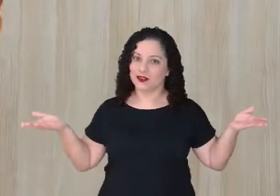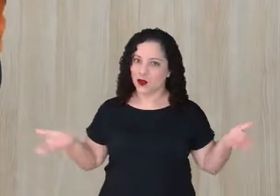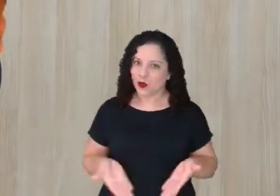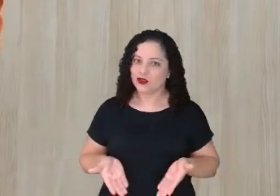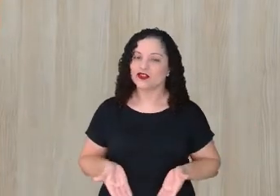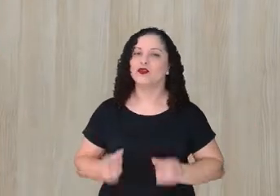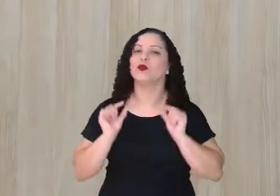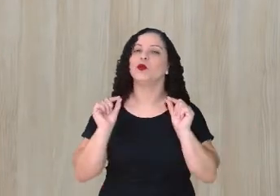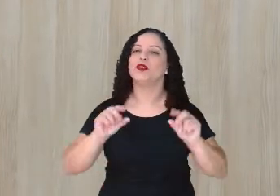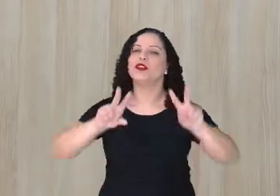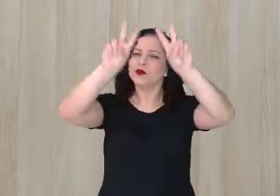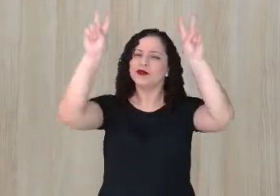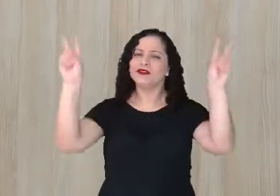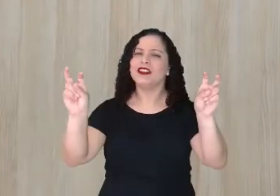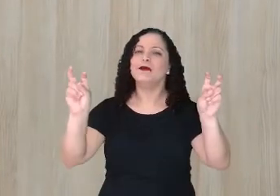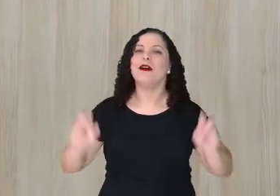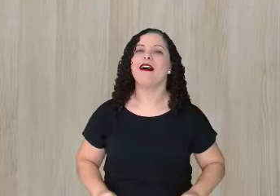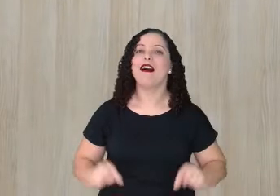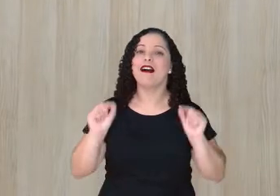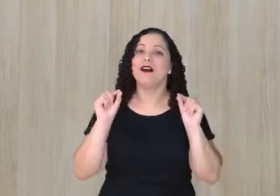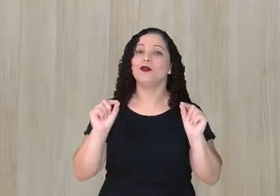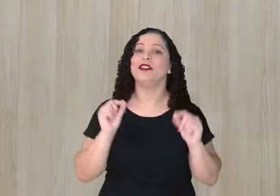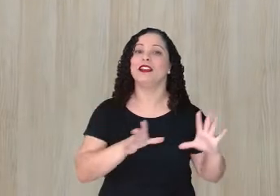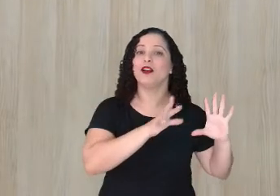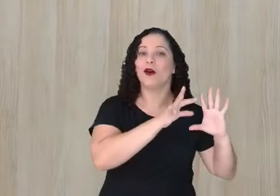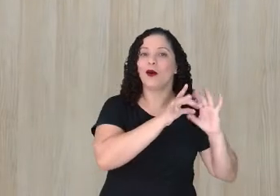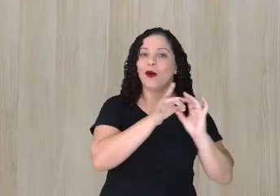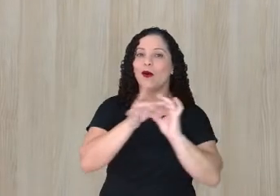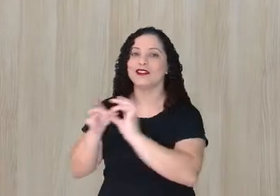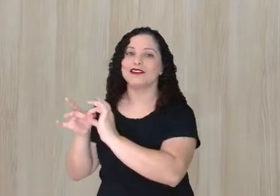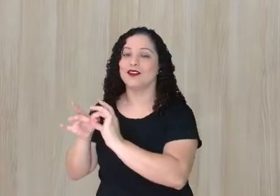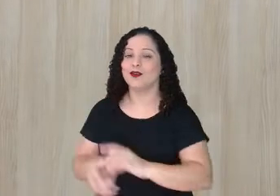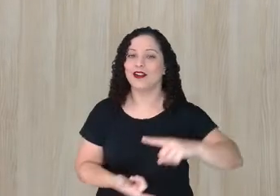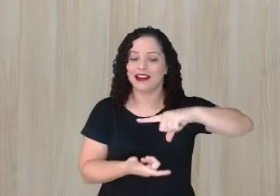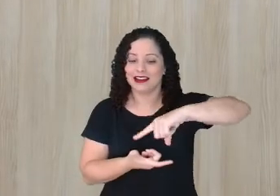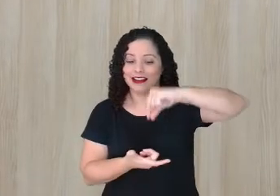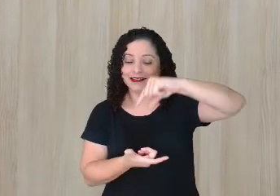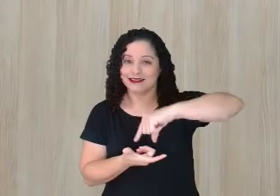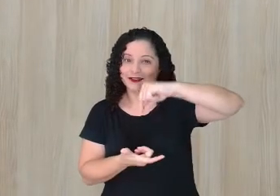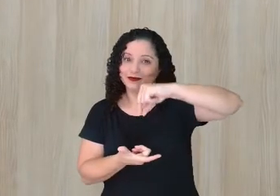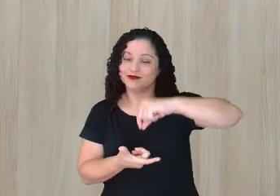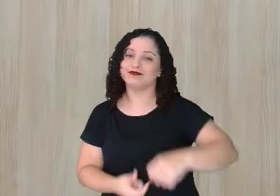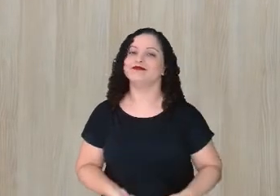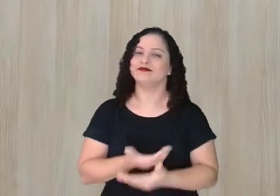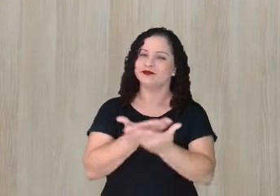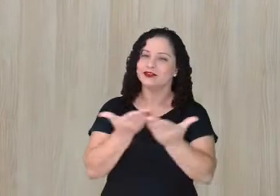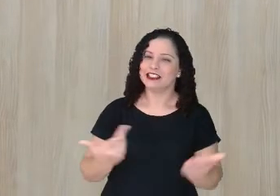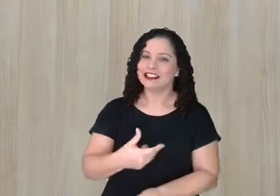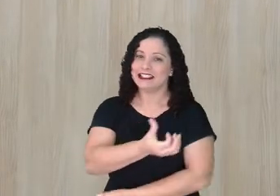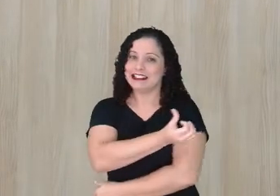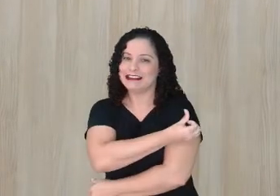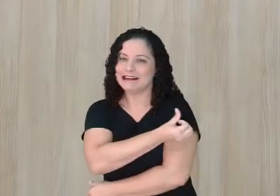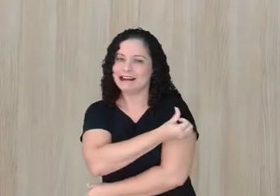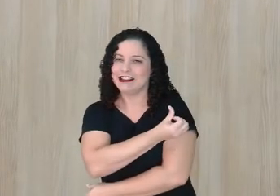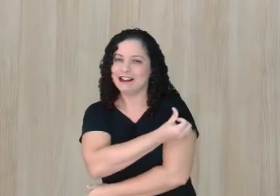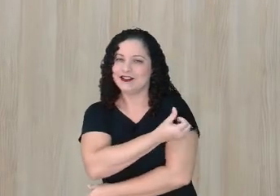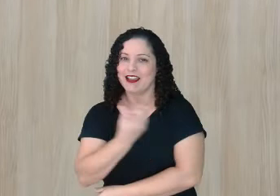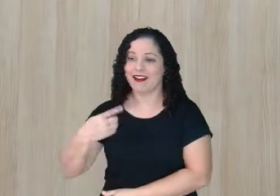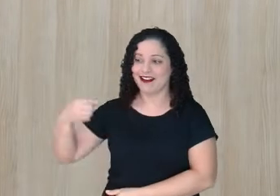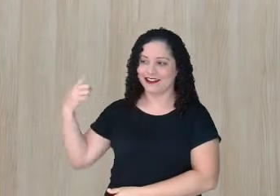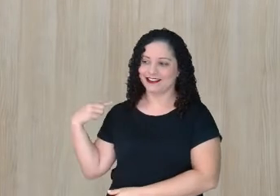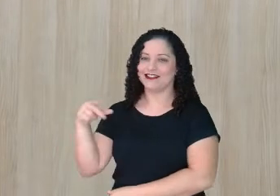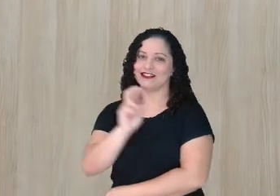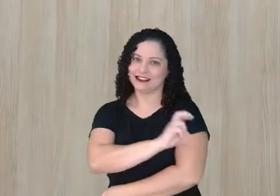estudando coesão lexical. E aí, de repente, sexto ano, saindo do quinto, de repente, no final